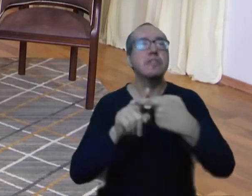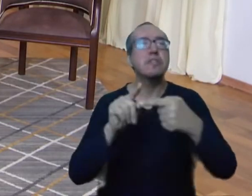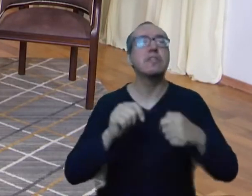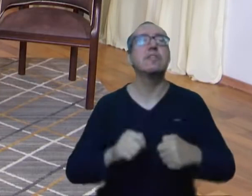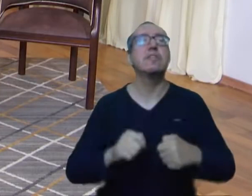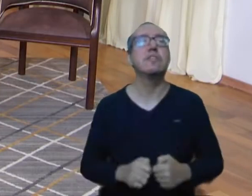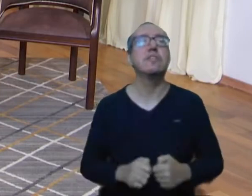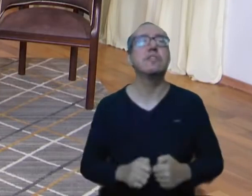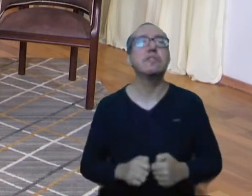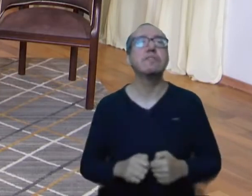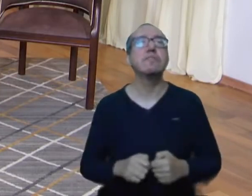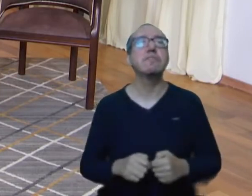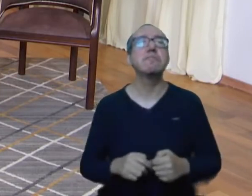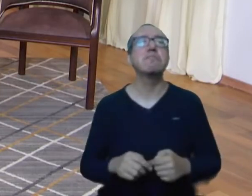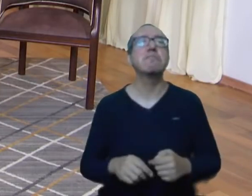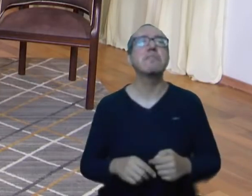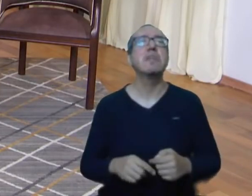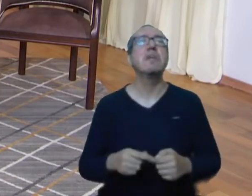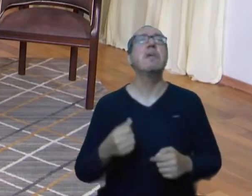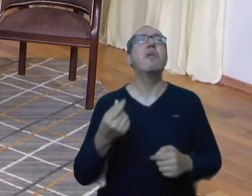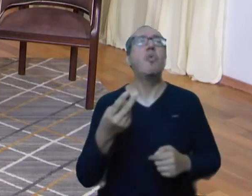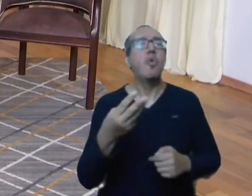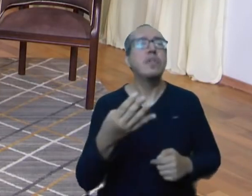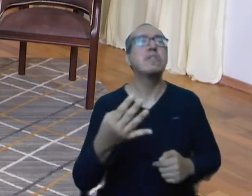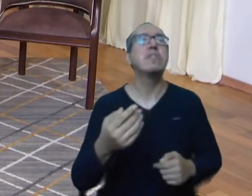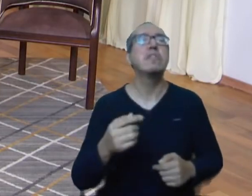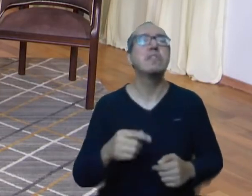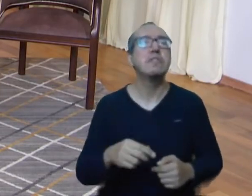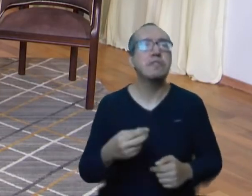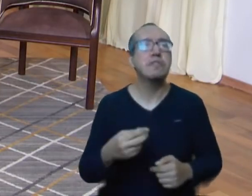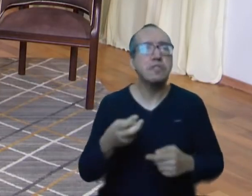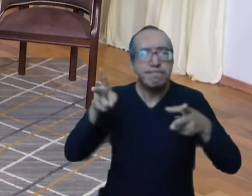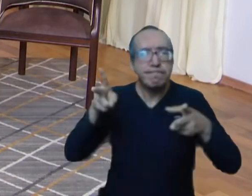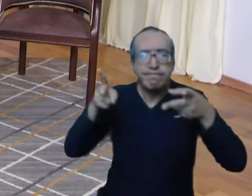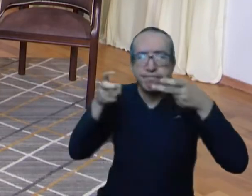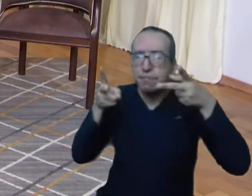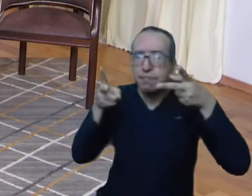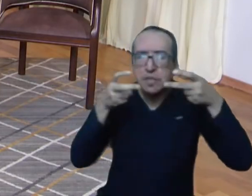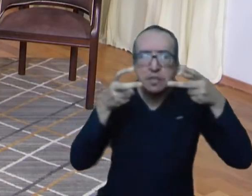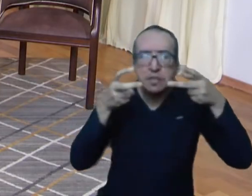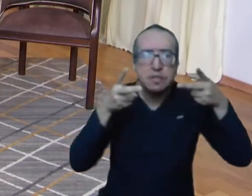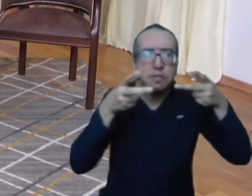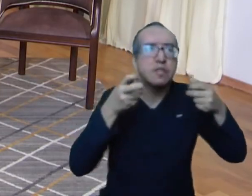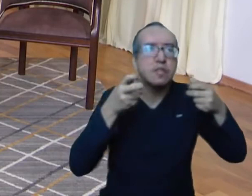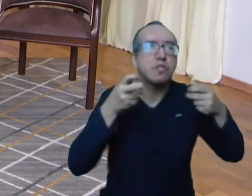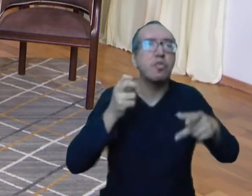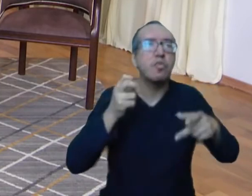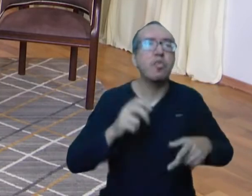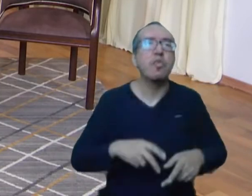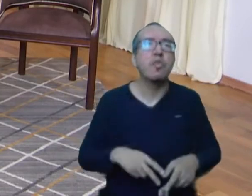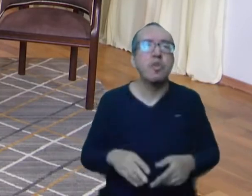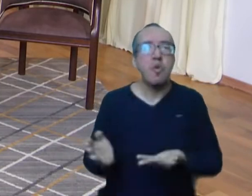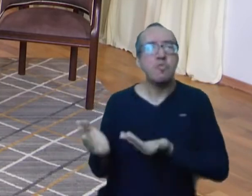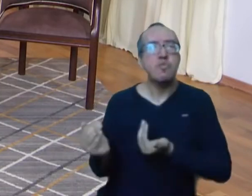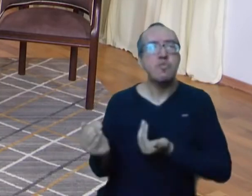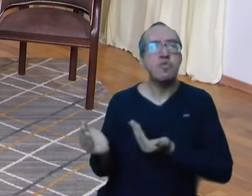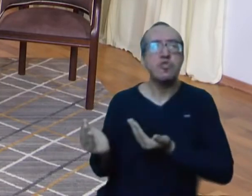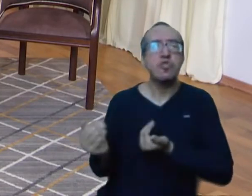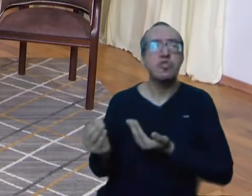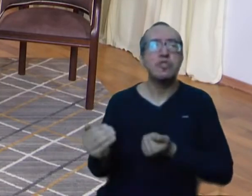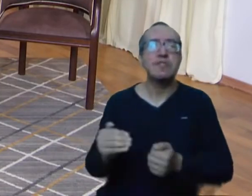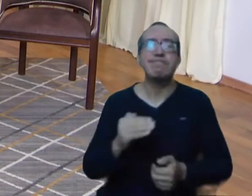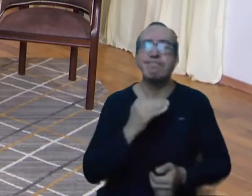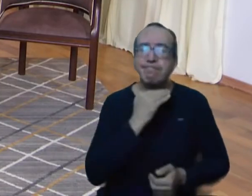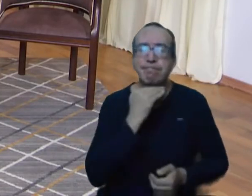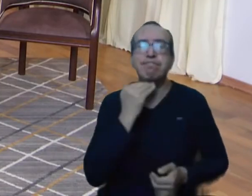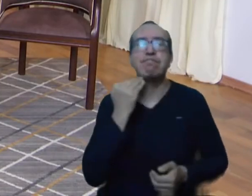quantas vezes você percebeu que um jovem está morrendo espiritualmente falando? Quantas